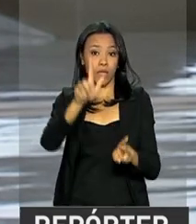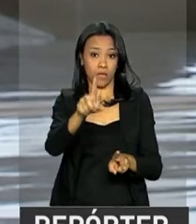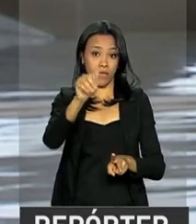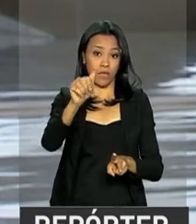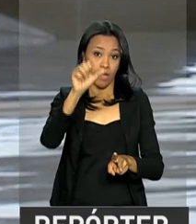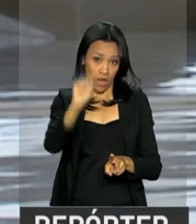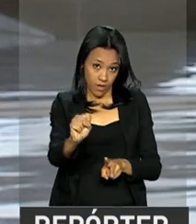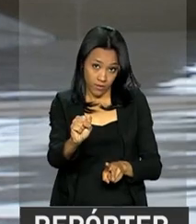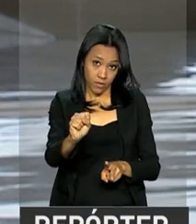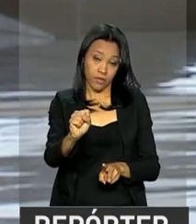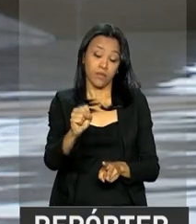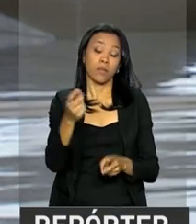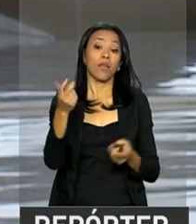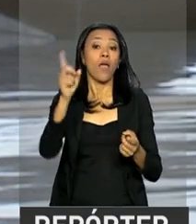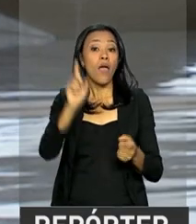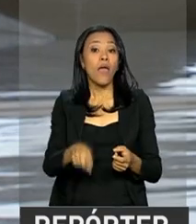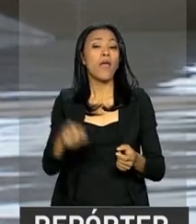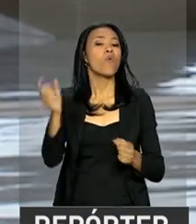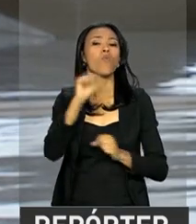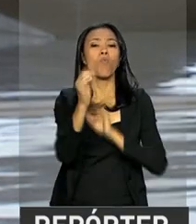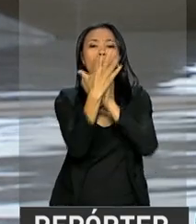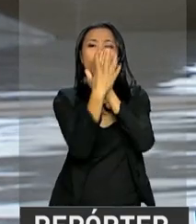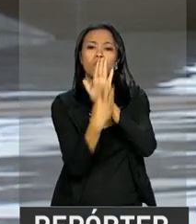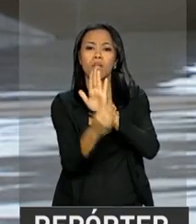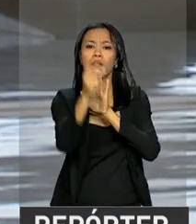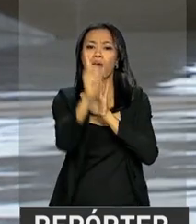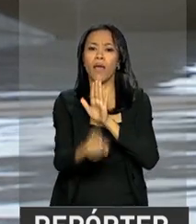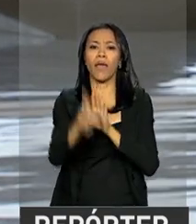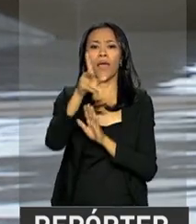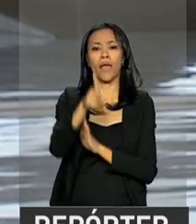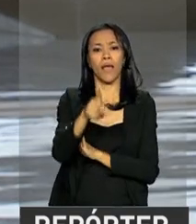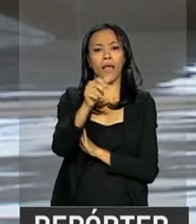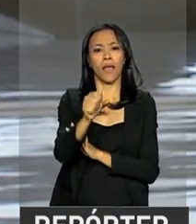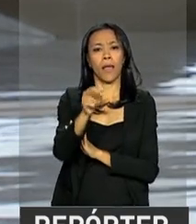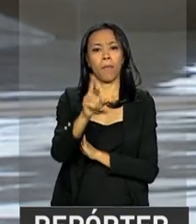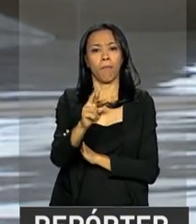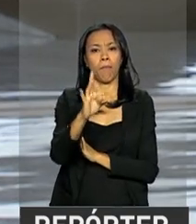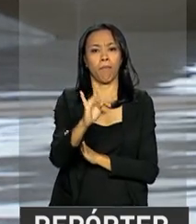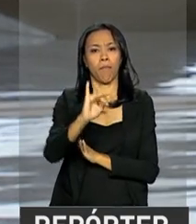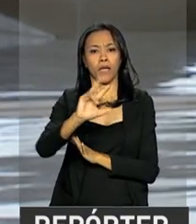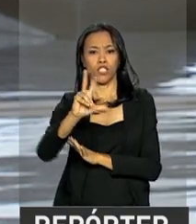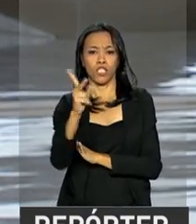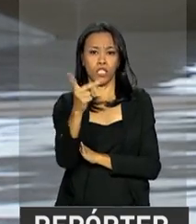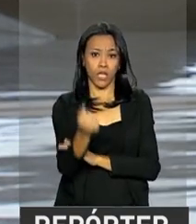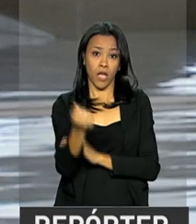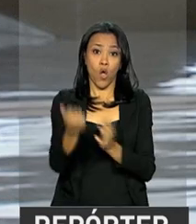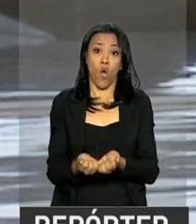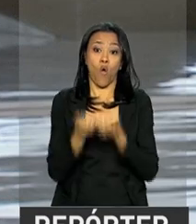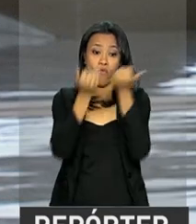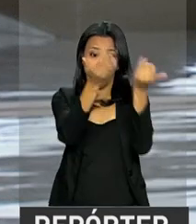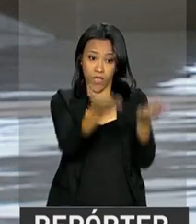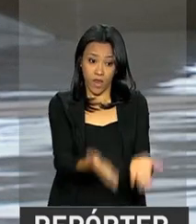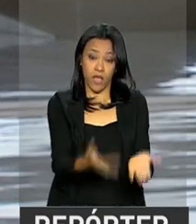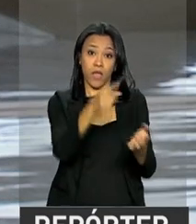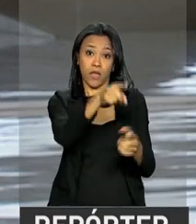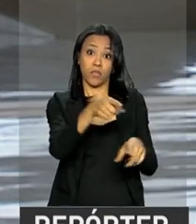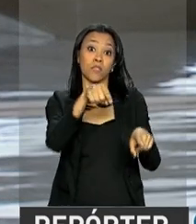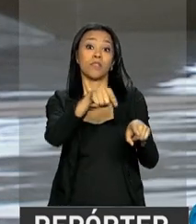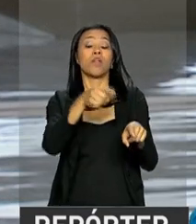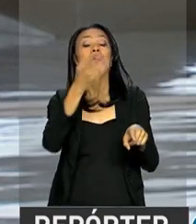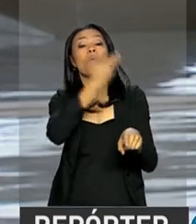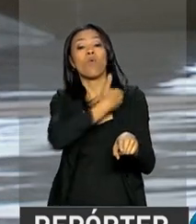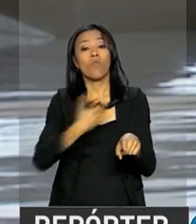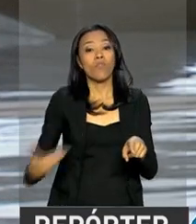interna. O modelo vai ser o de partilha, em que as empresas vencedoras oferecem ao Estado o maior